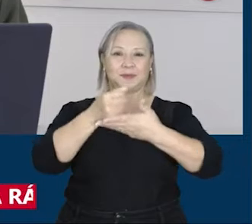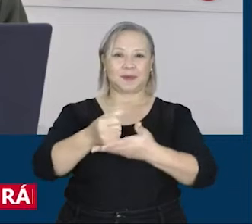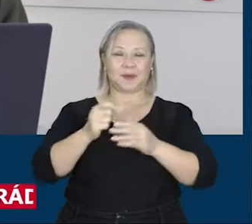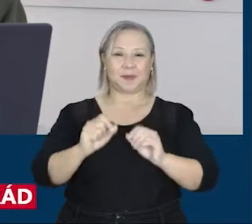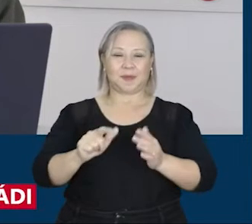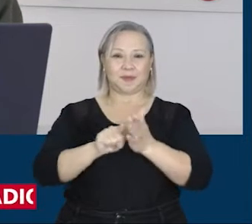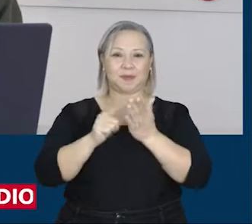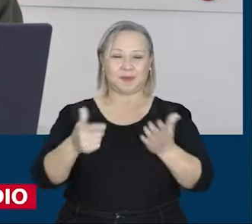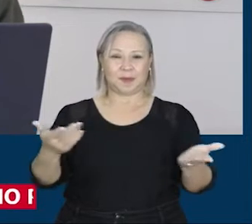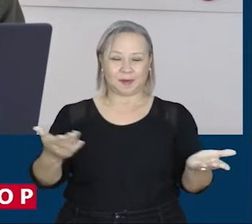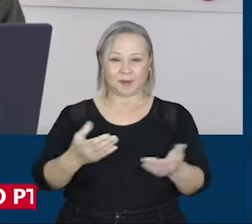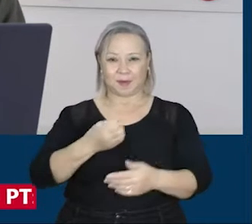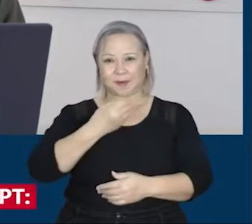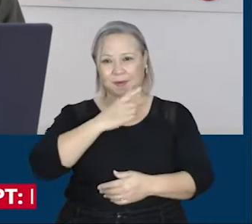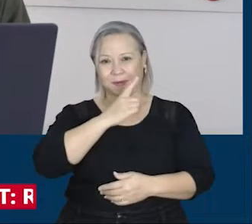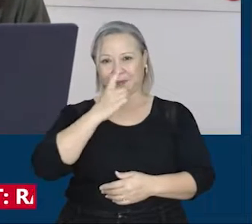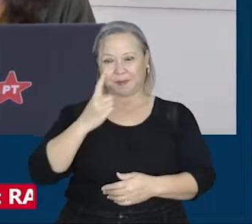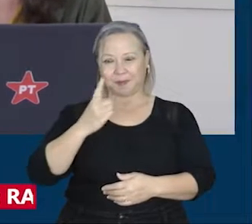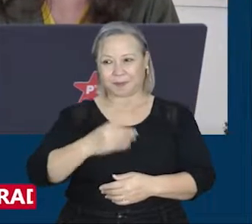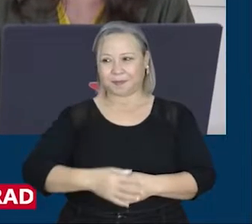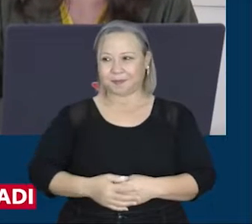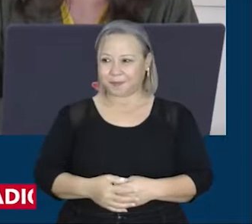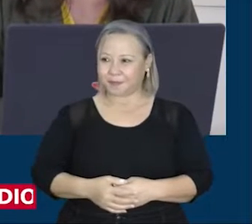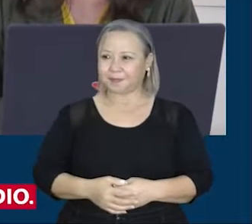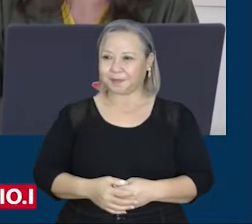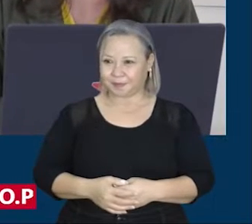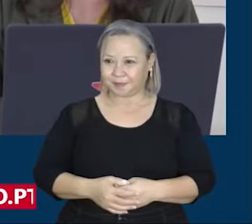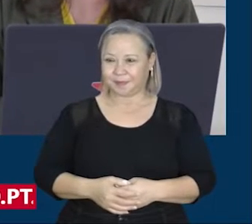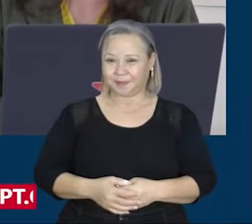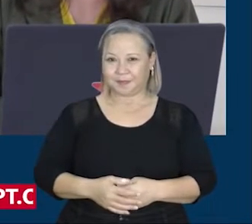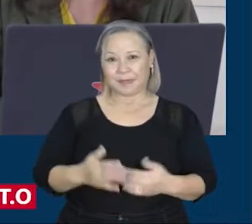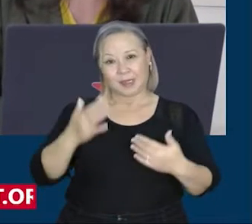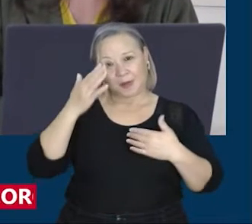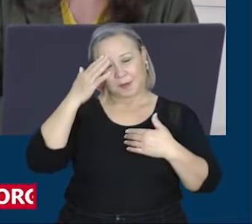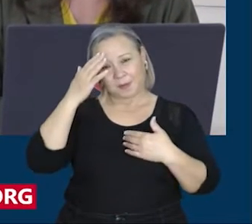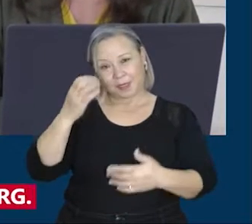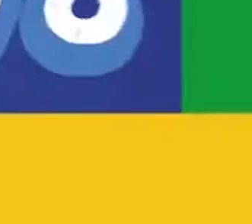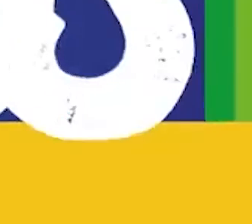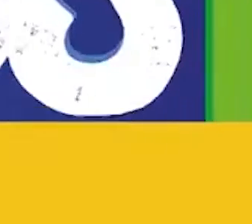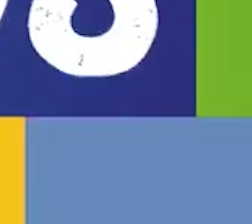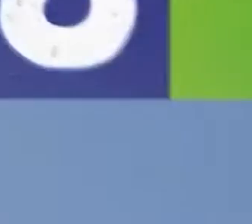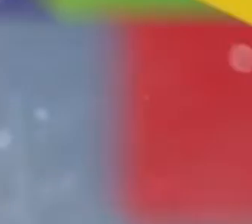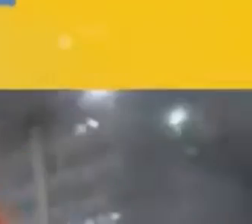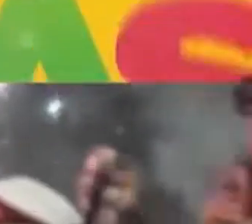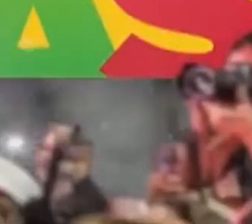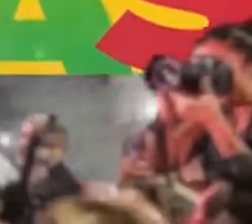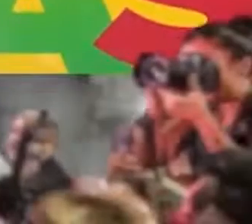de hoje. Bom dia. Obrigado, Amanda. Bom dia a todos e todas aí.